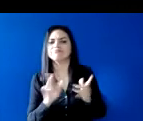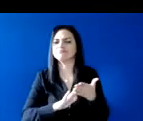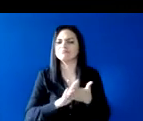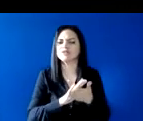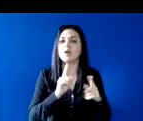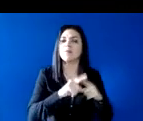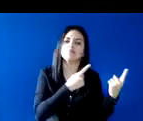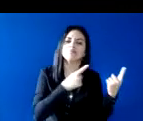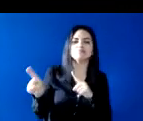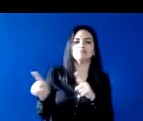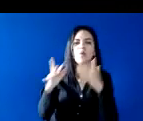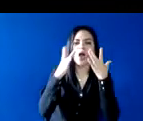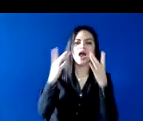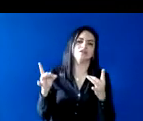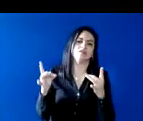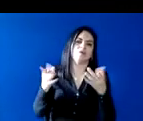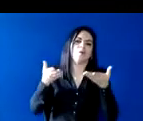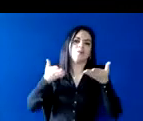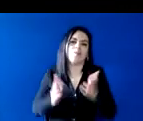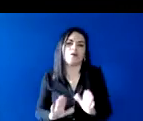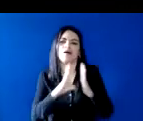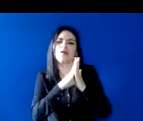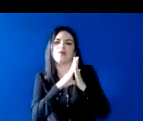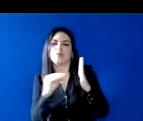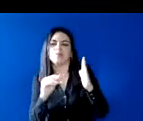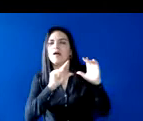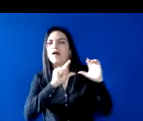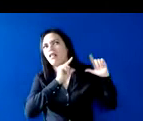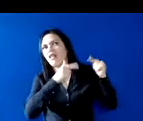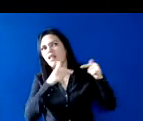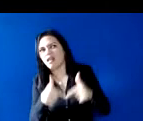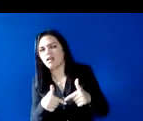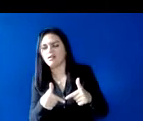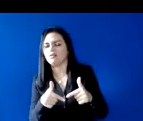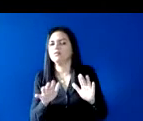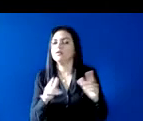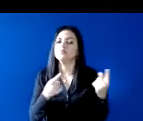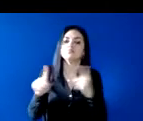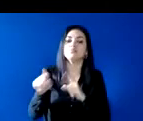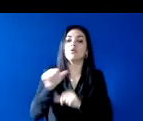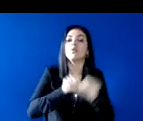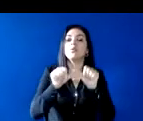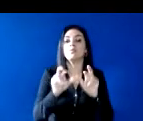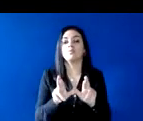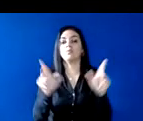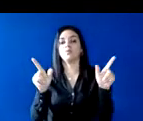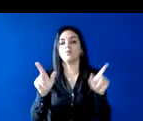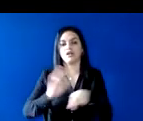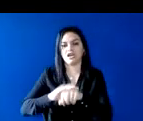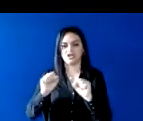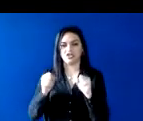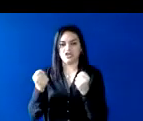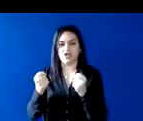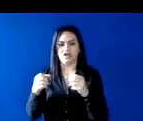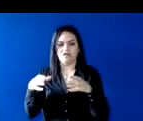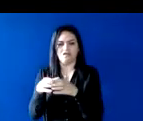de atenção ao parto e nascimento, o modelo tradicional, né, defendido por um segmento